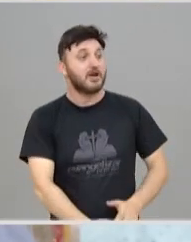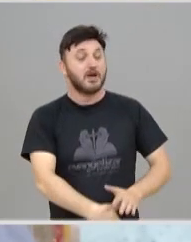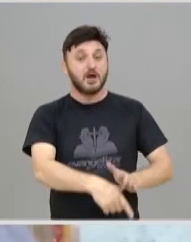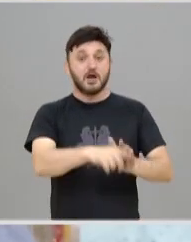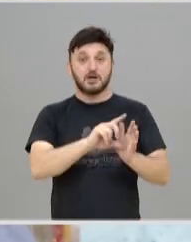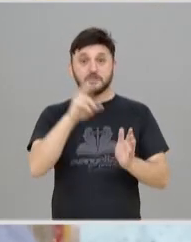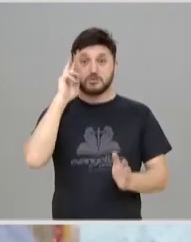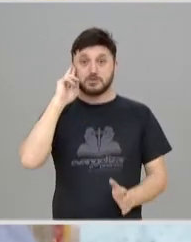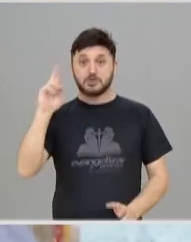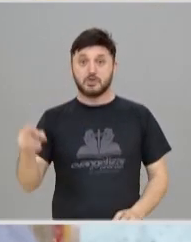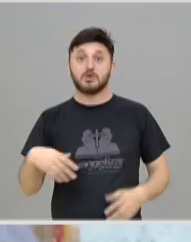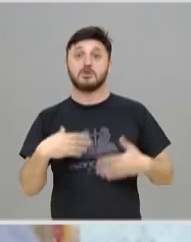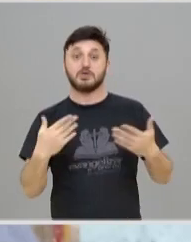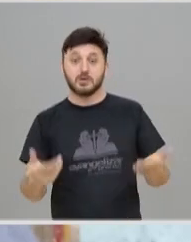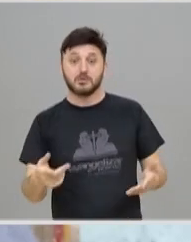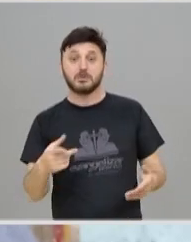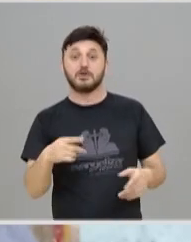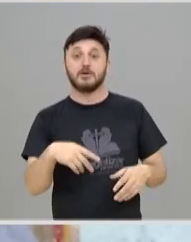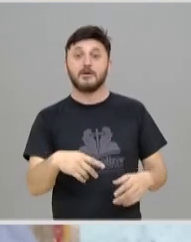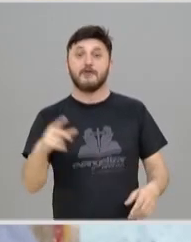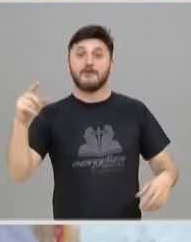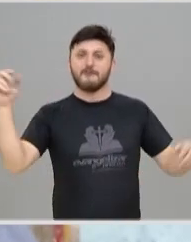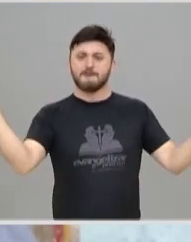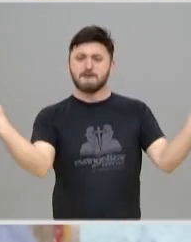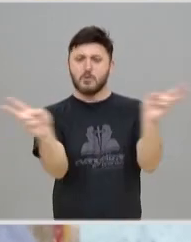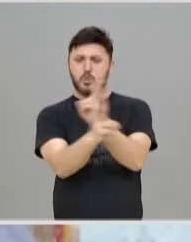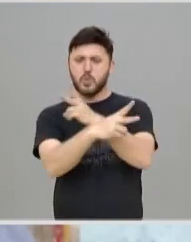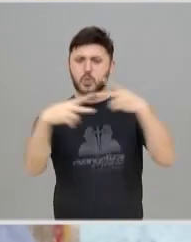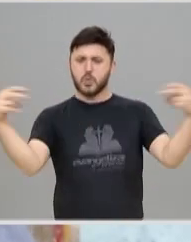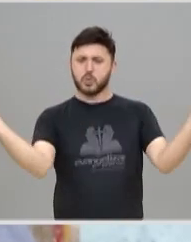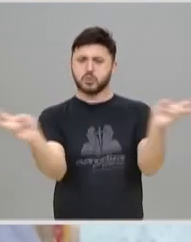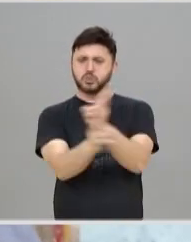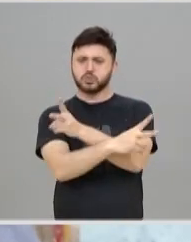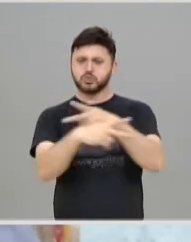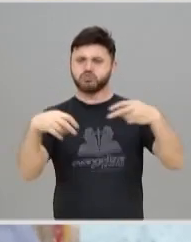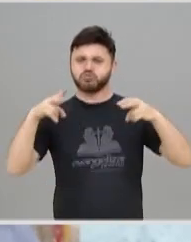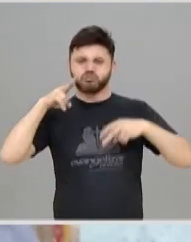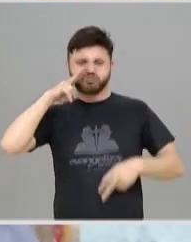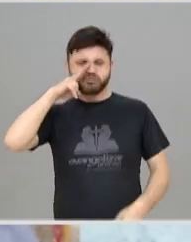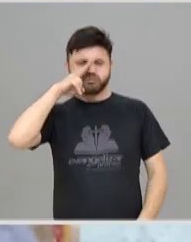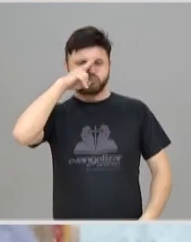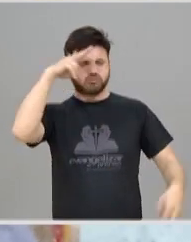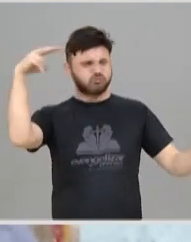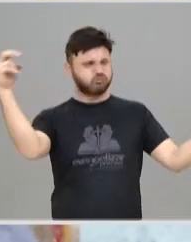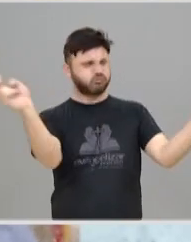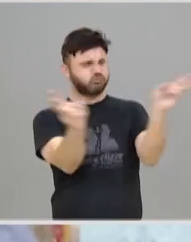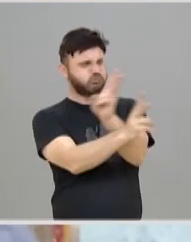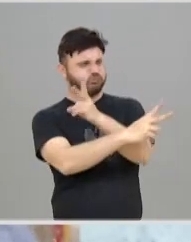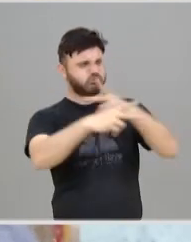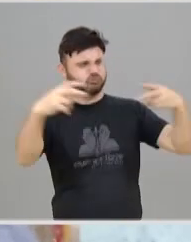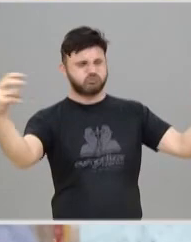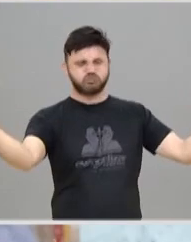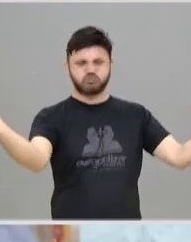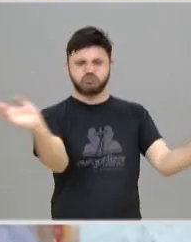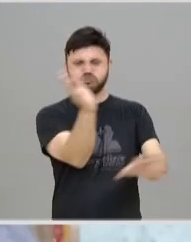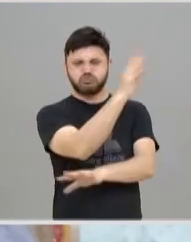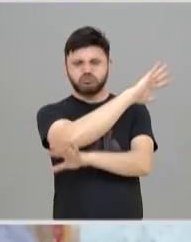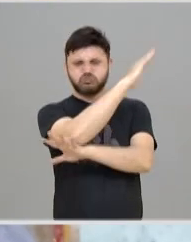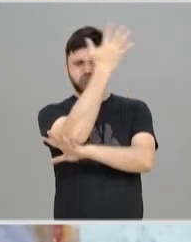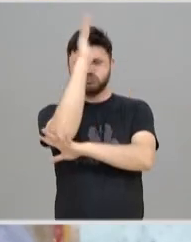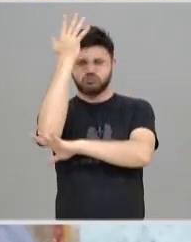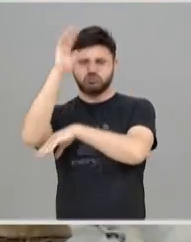Senhor, porém, veio um vento impetuoso e forte, que desfazia as montanhas e